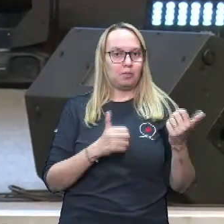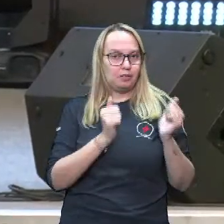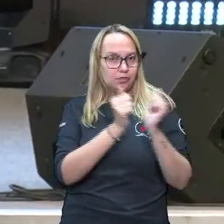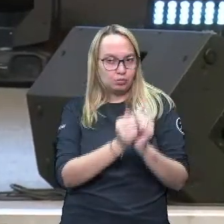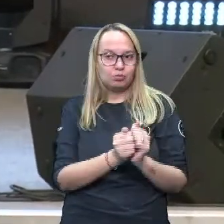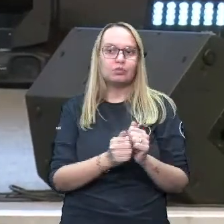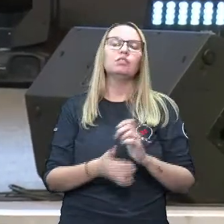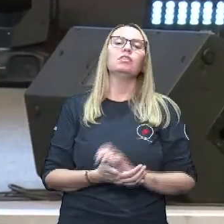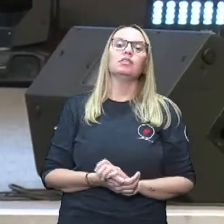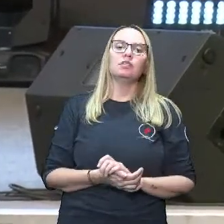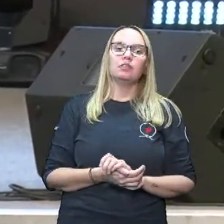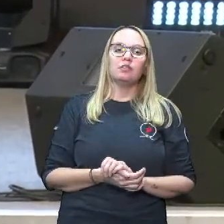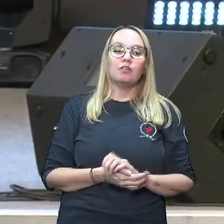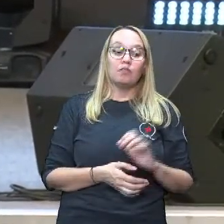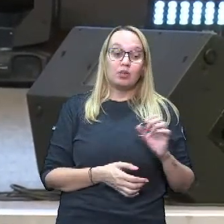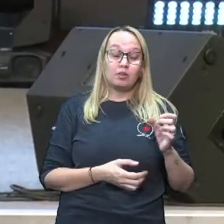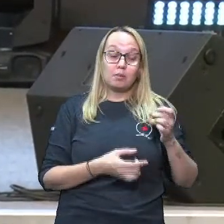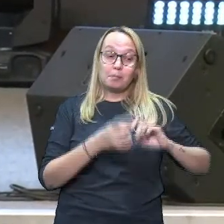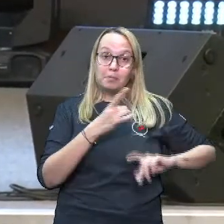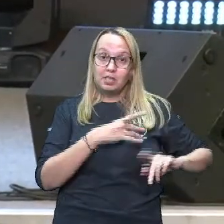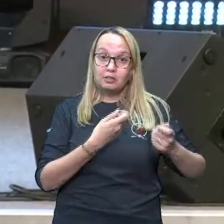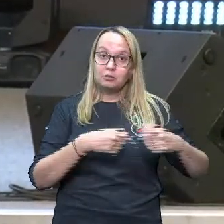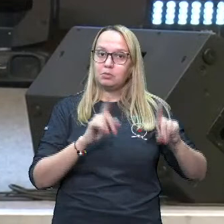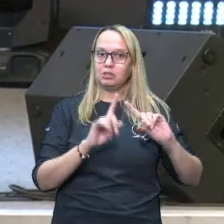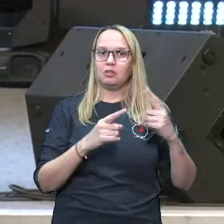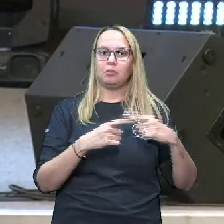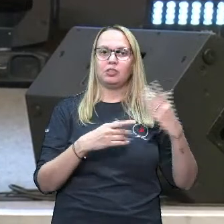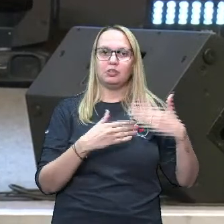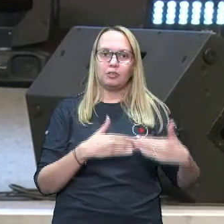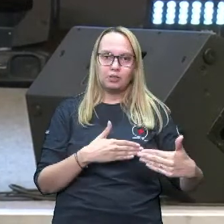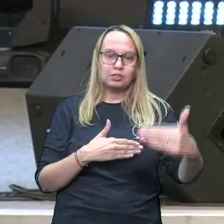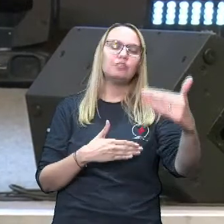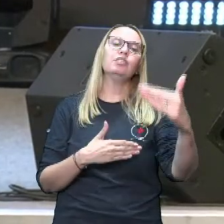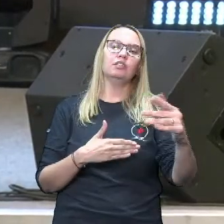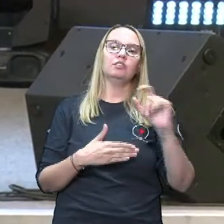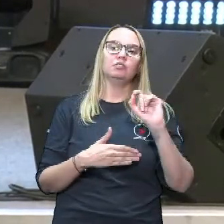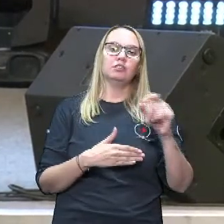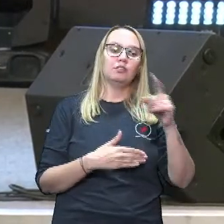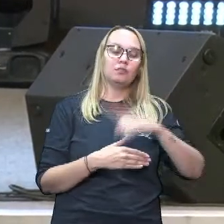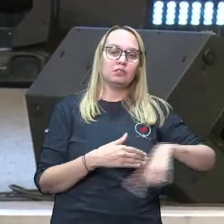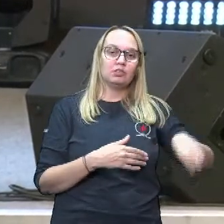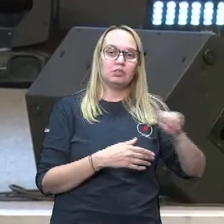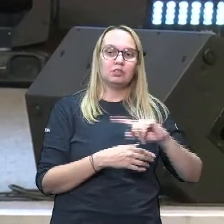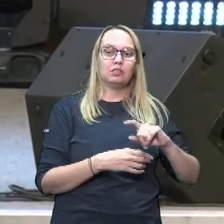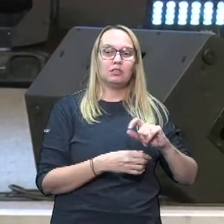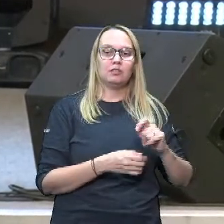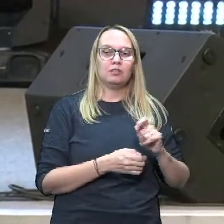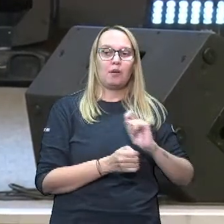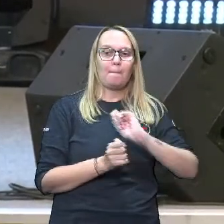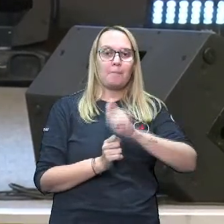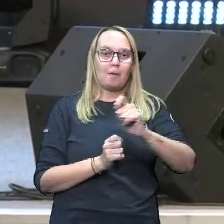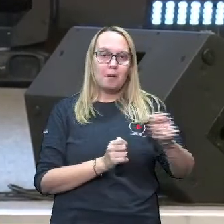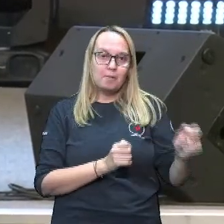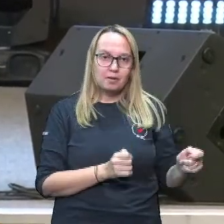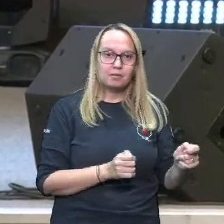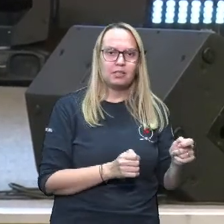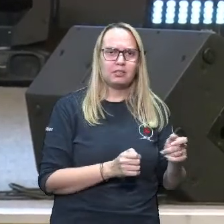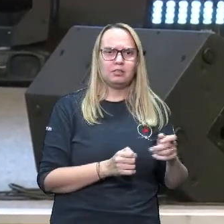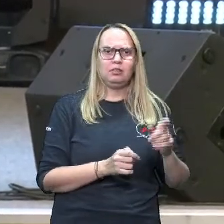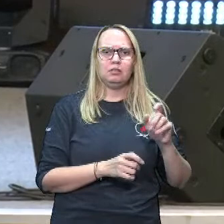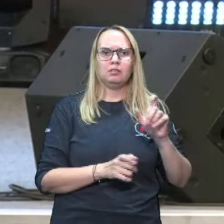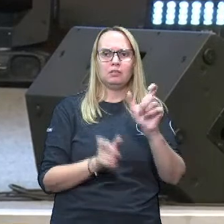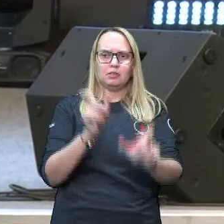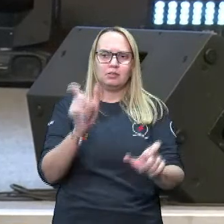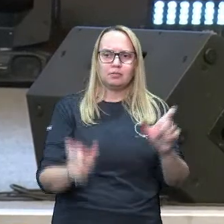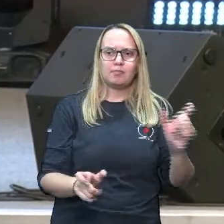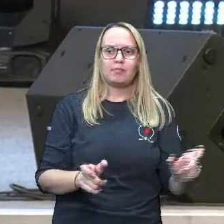não temais, porque de agora em diante serás pescador de gente. João 21,